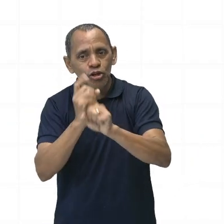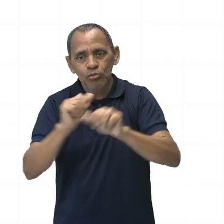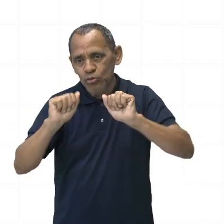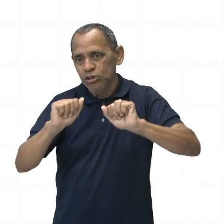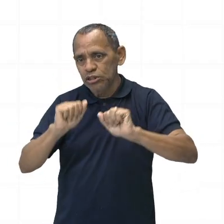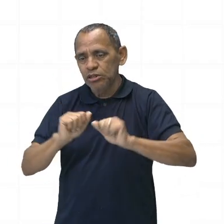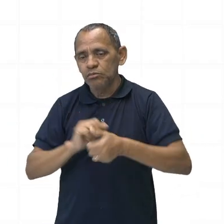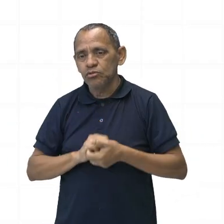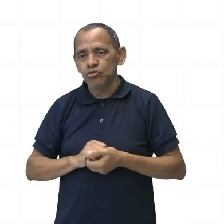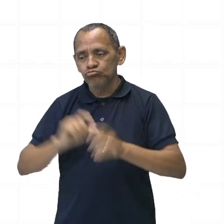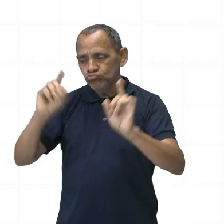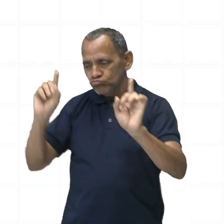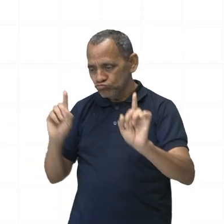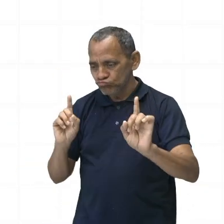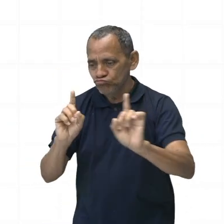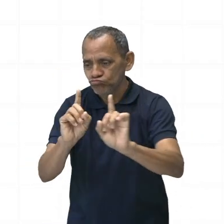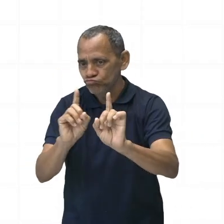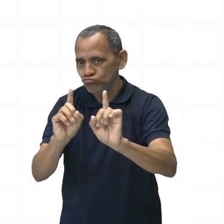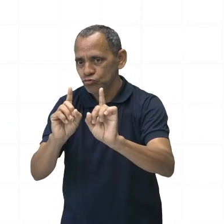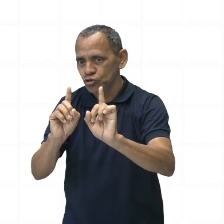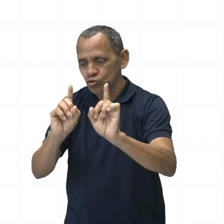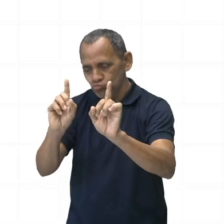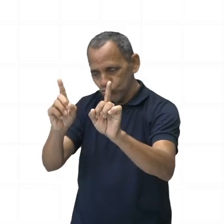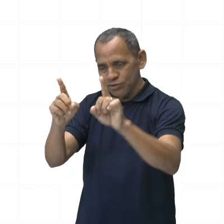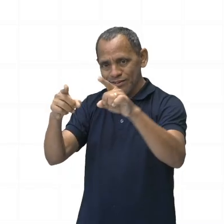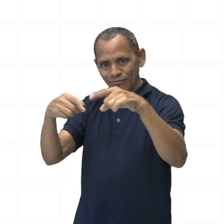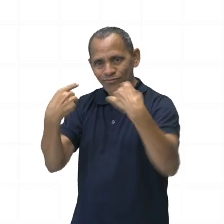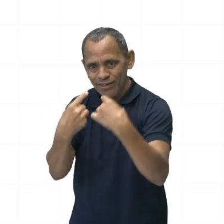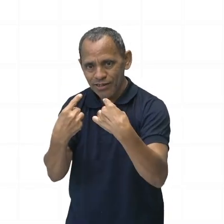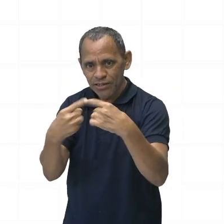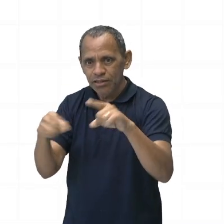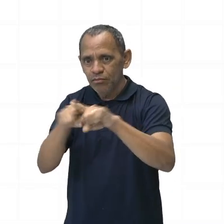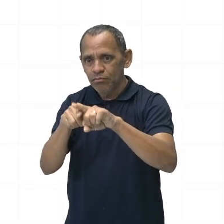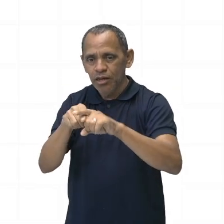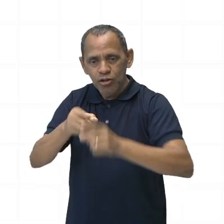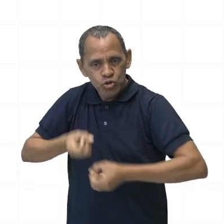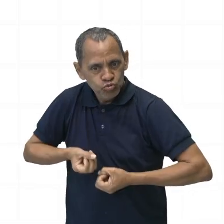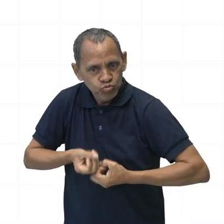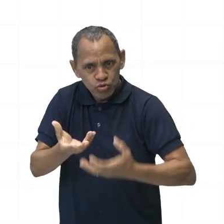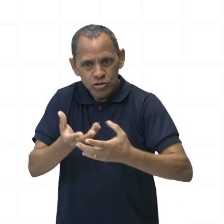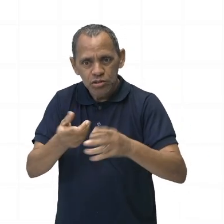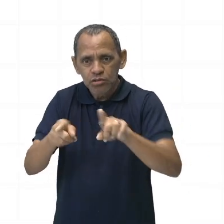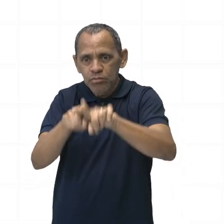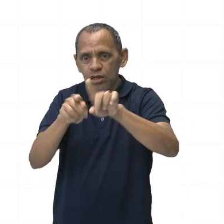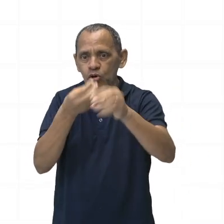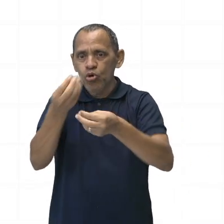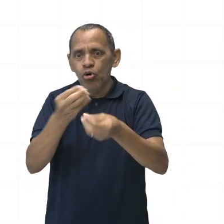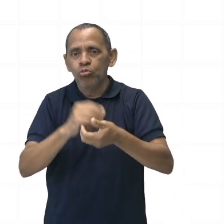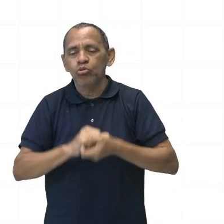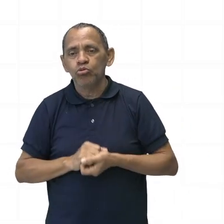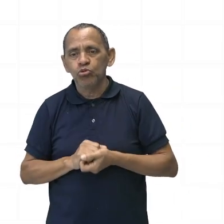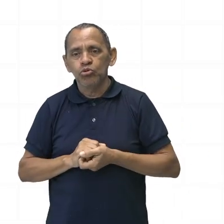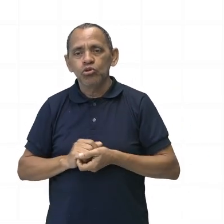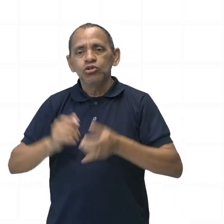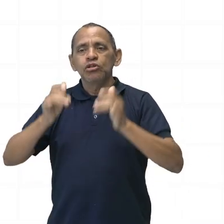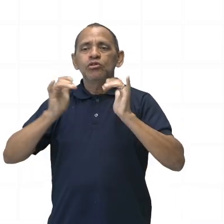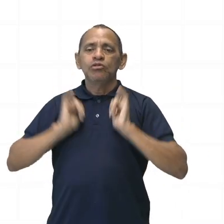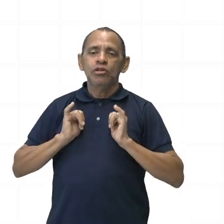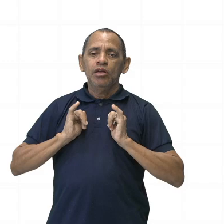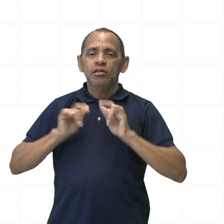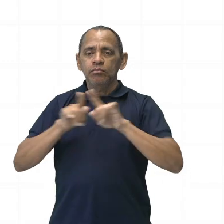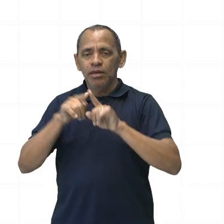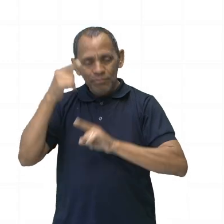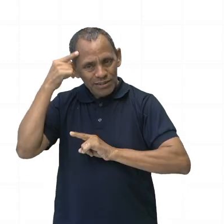nos provoca, que nos evoca, que nos tira da nossa comodidade para pensar e repensar a